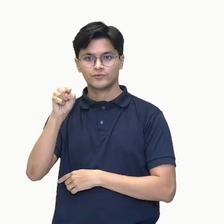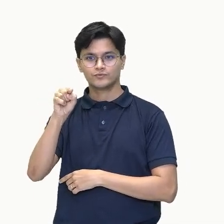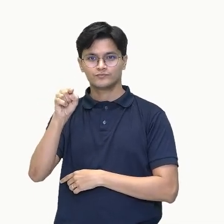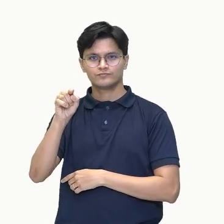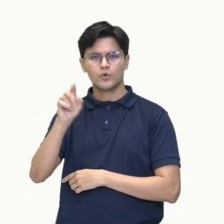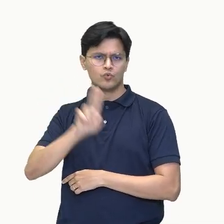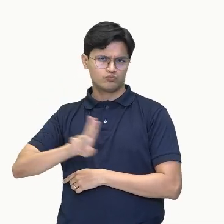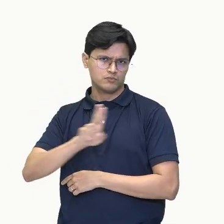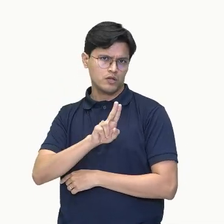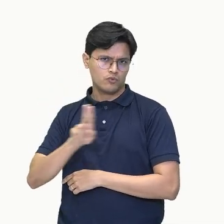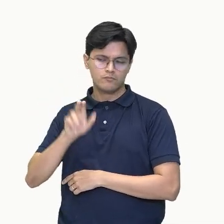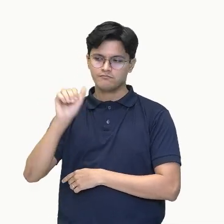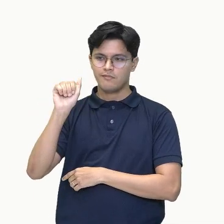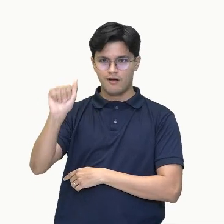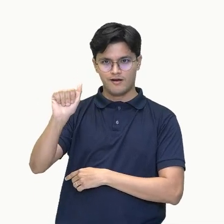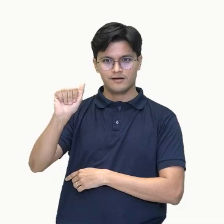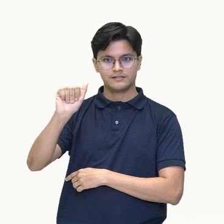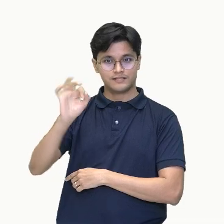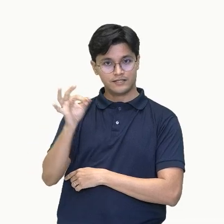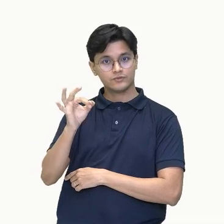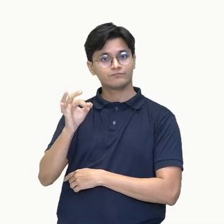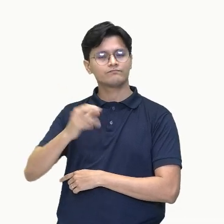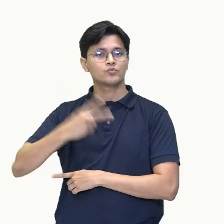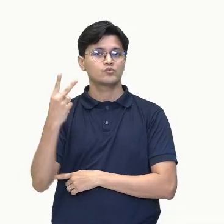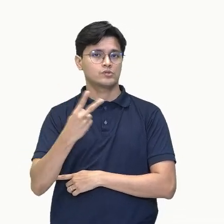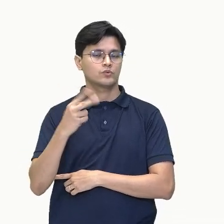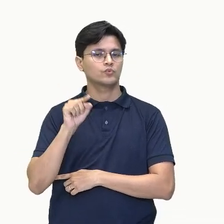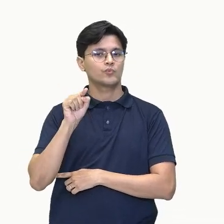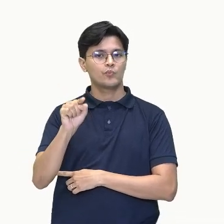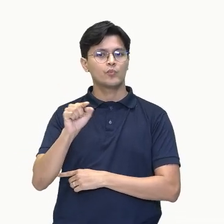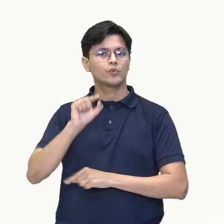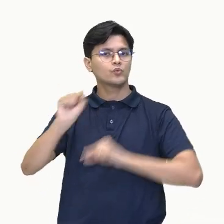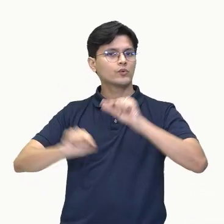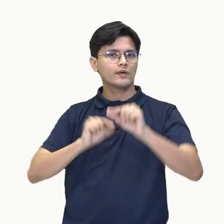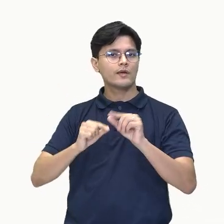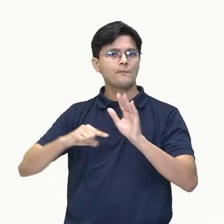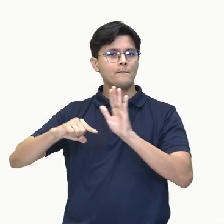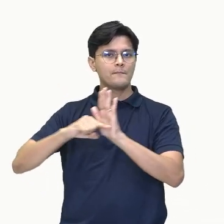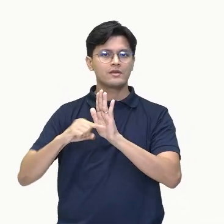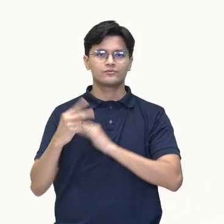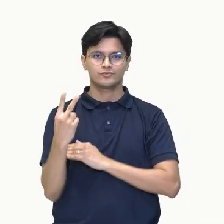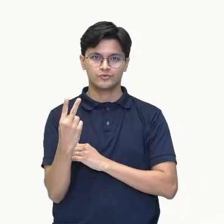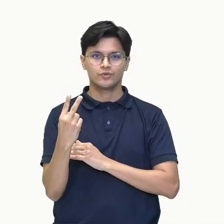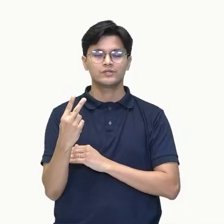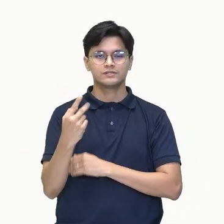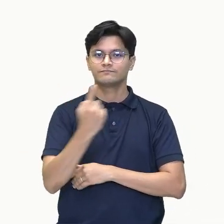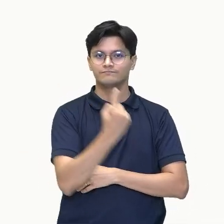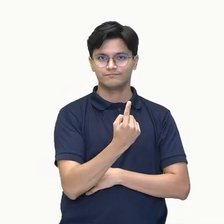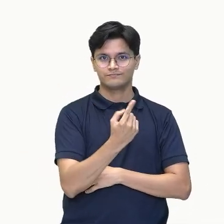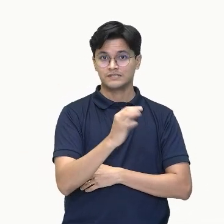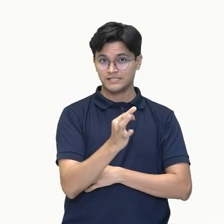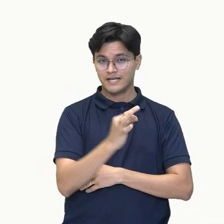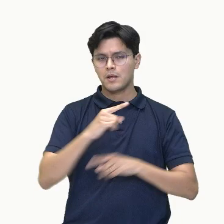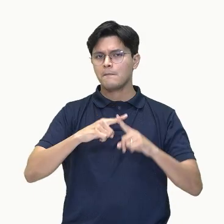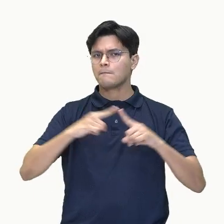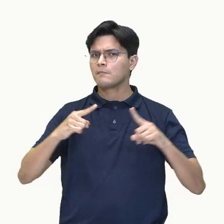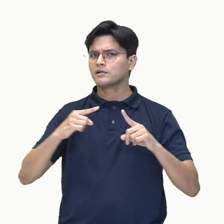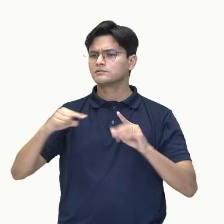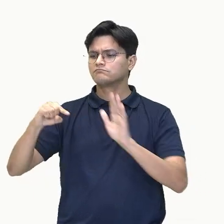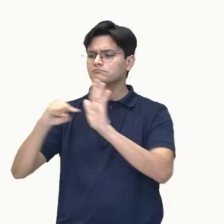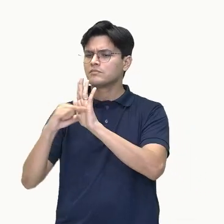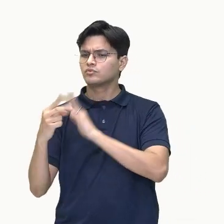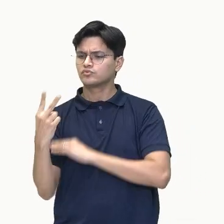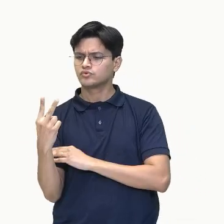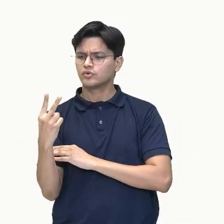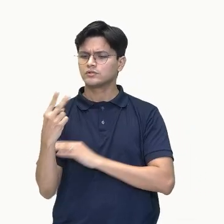Tem o segundo ponto. O segundo ponto é menos 2 e 1. Só que menos 2 e 1.